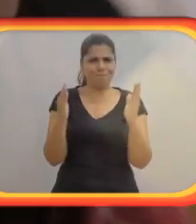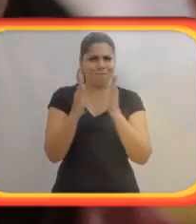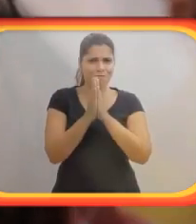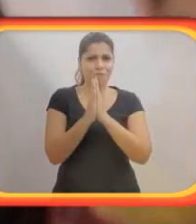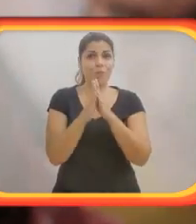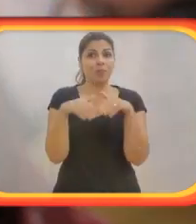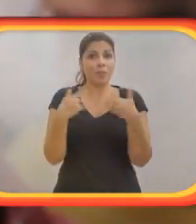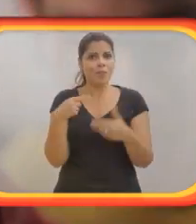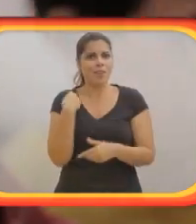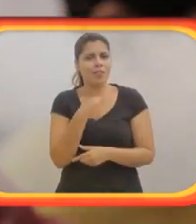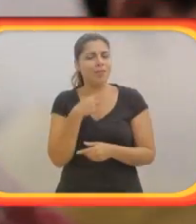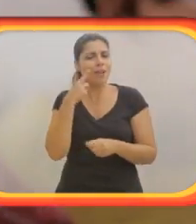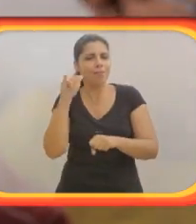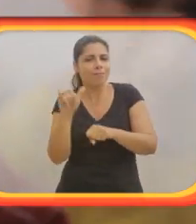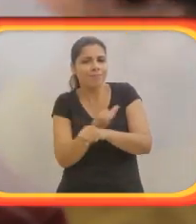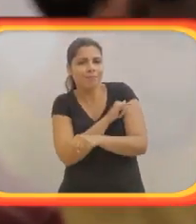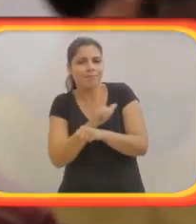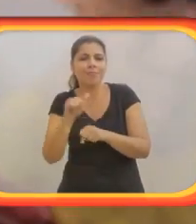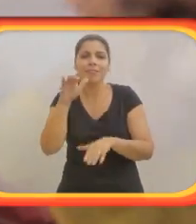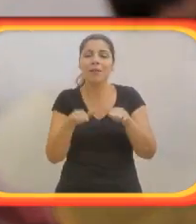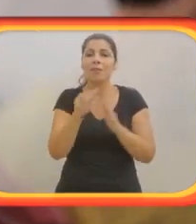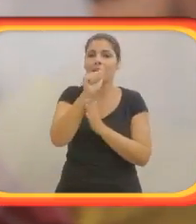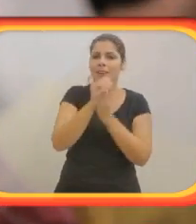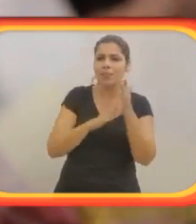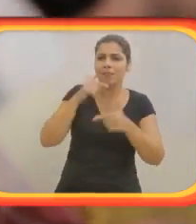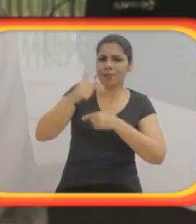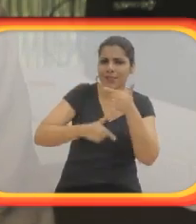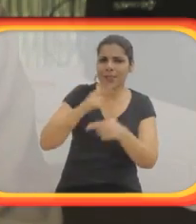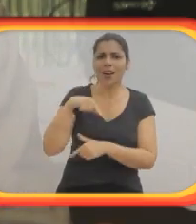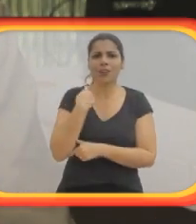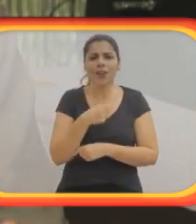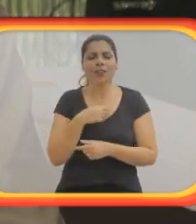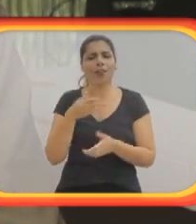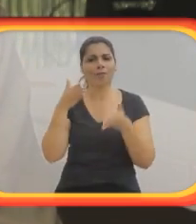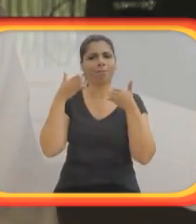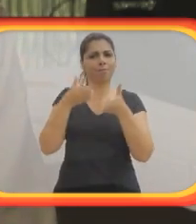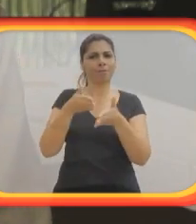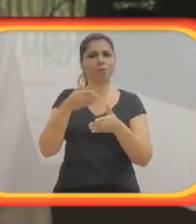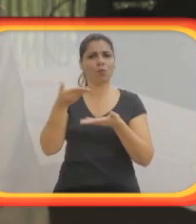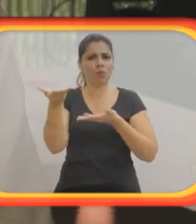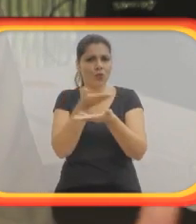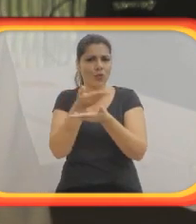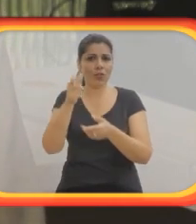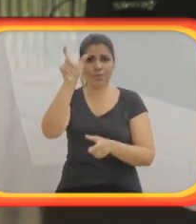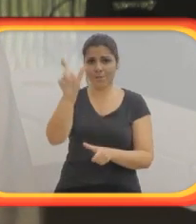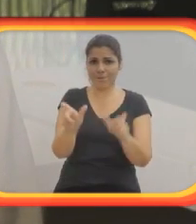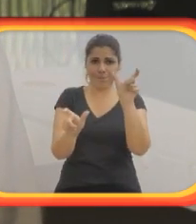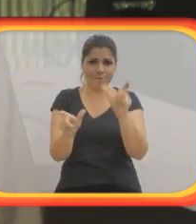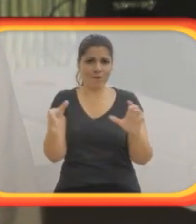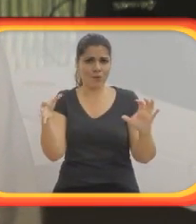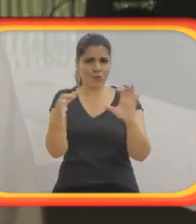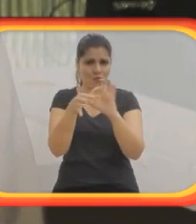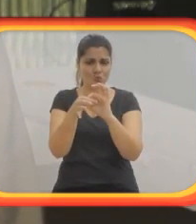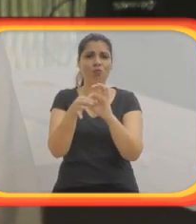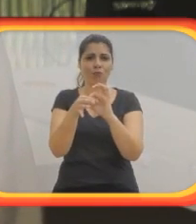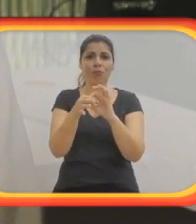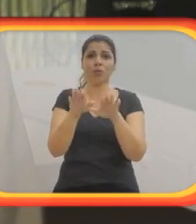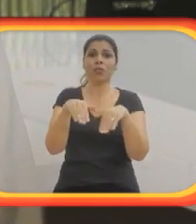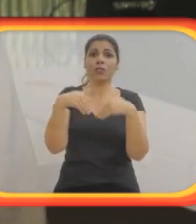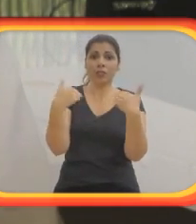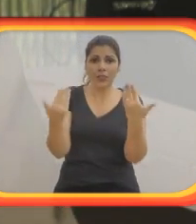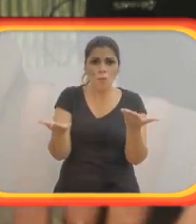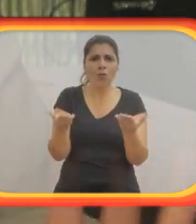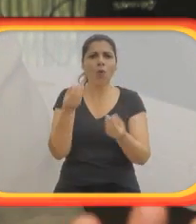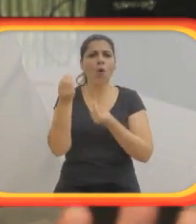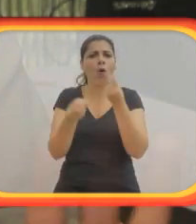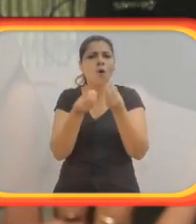um trabalho mais homem a homem. Então, a gente estrategicamente, dependendo às vezes da